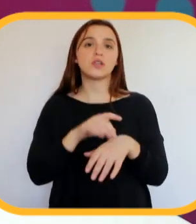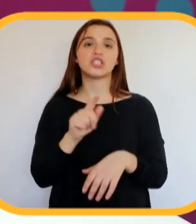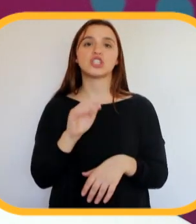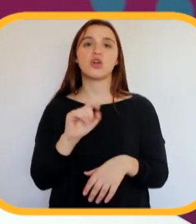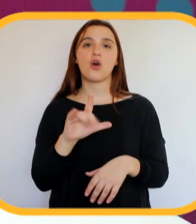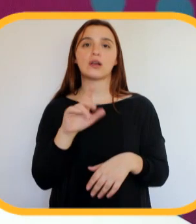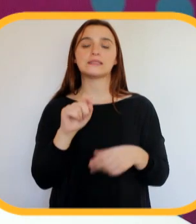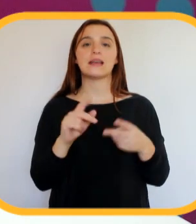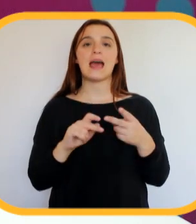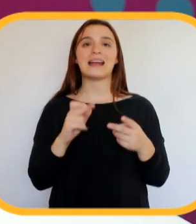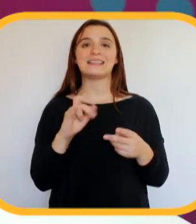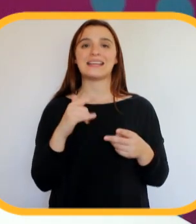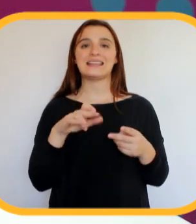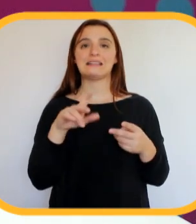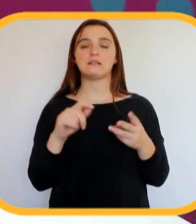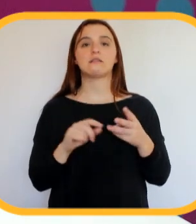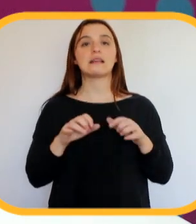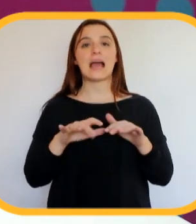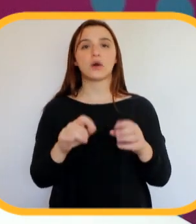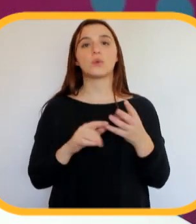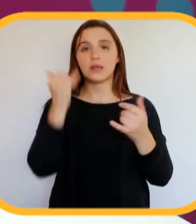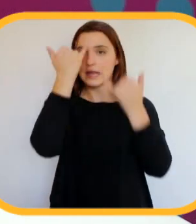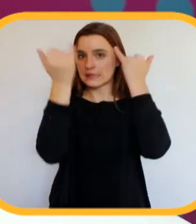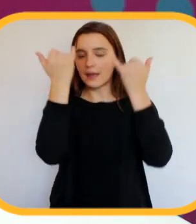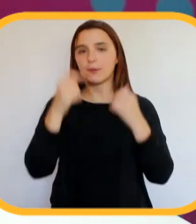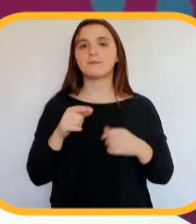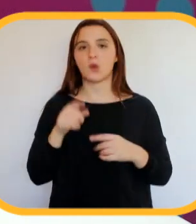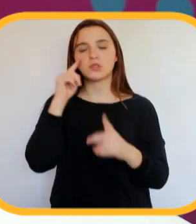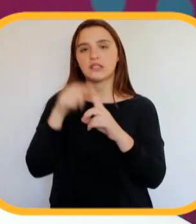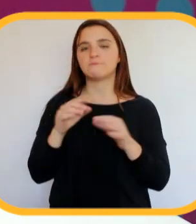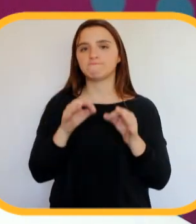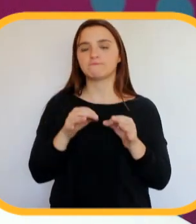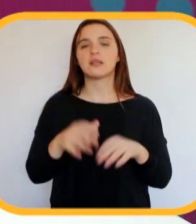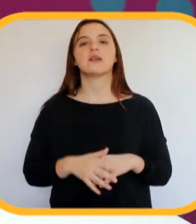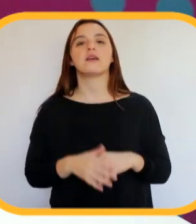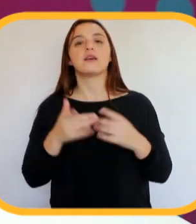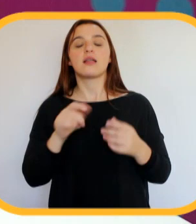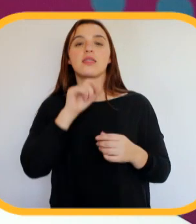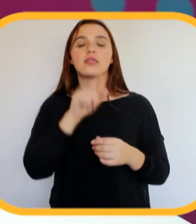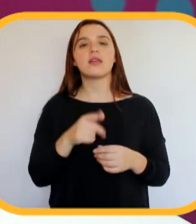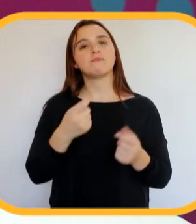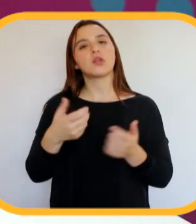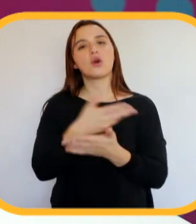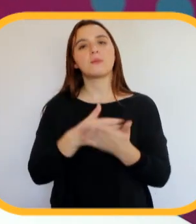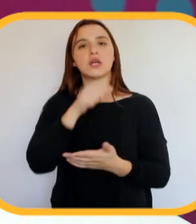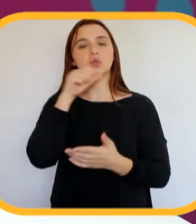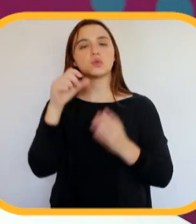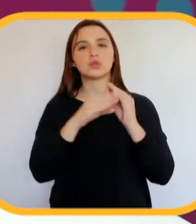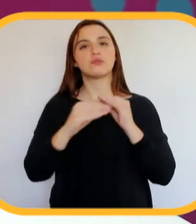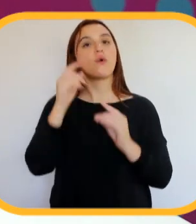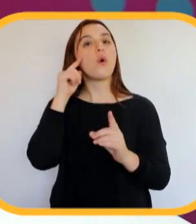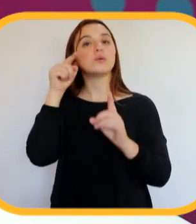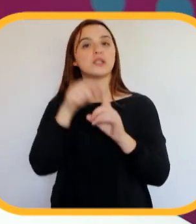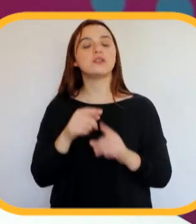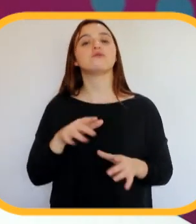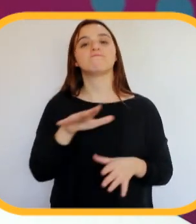como a esclerose múltipla, a artrite reumatoide, o cancro e a doença de Alzheimer. A criação de uma economia azul sustentável é um dos